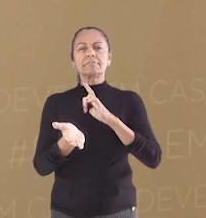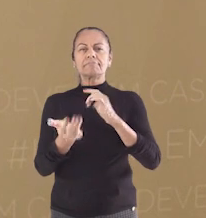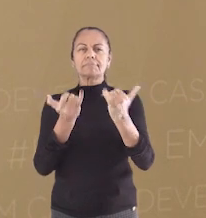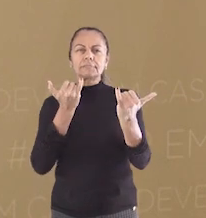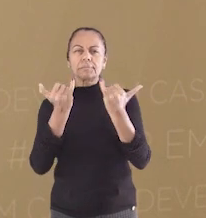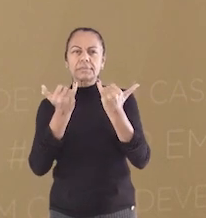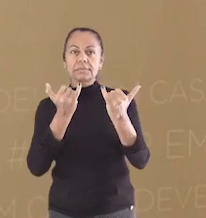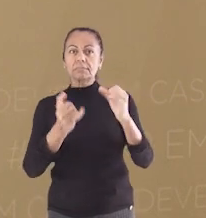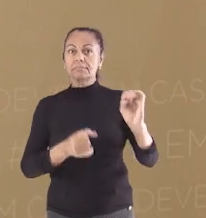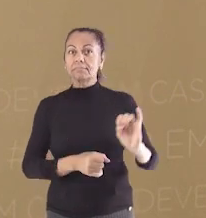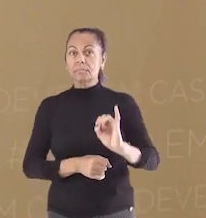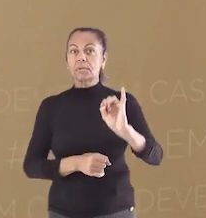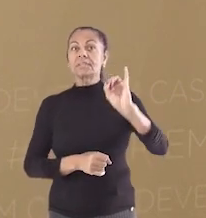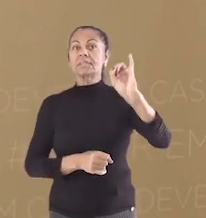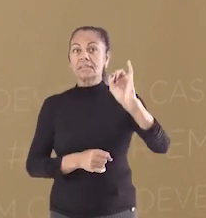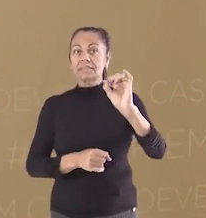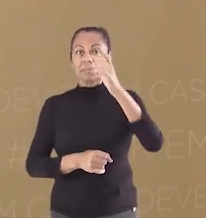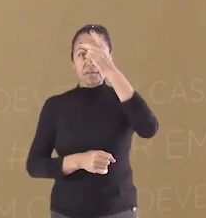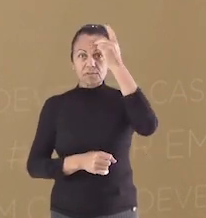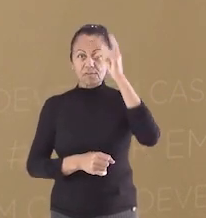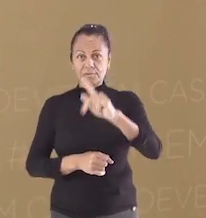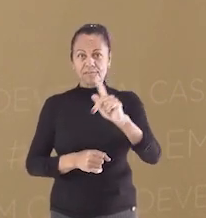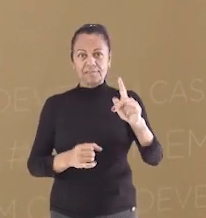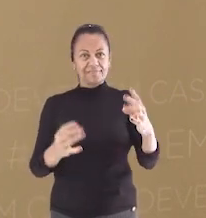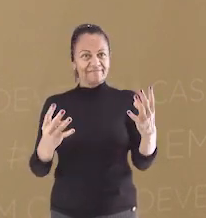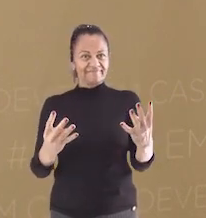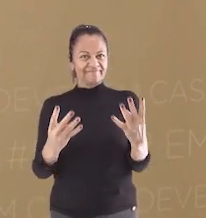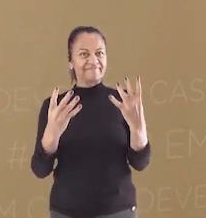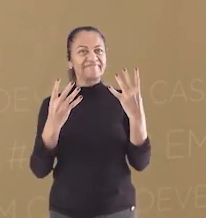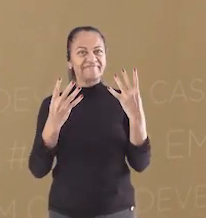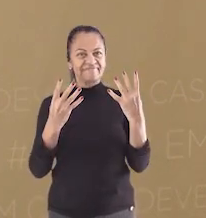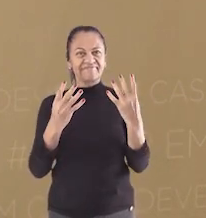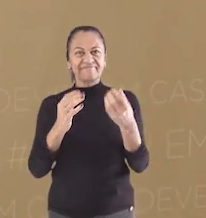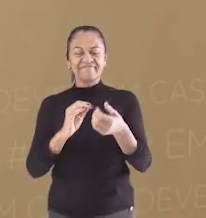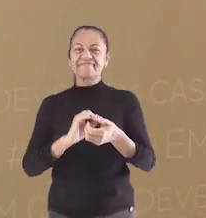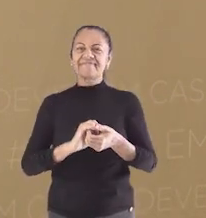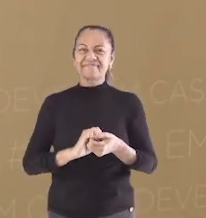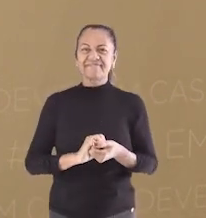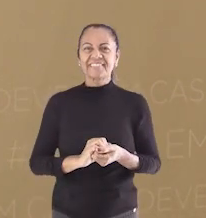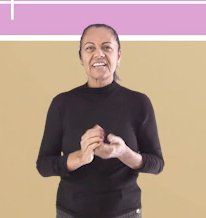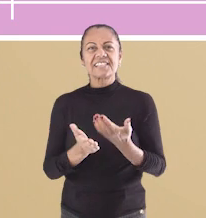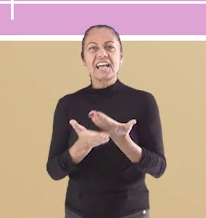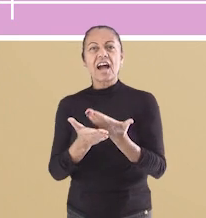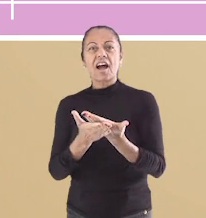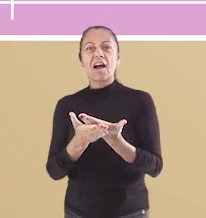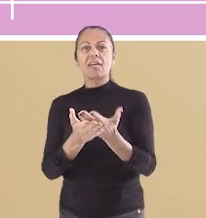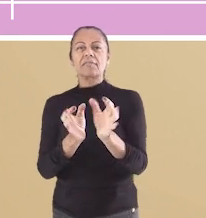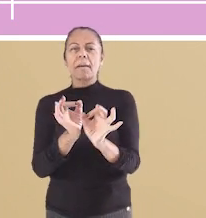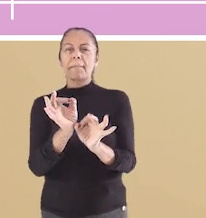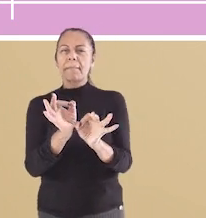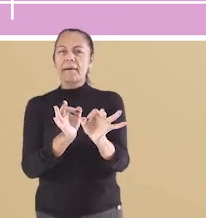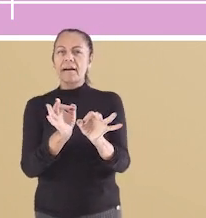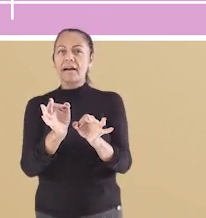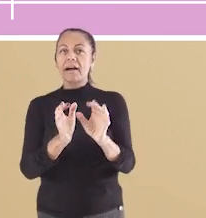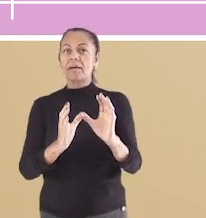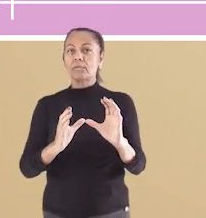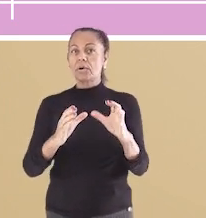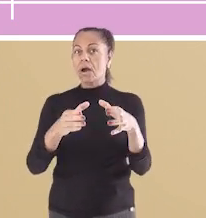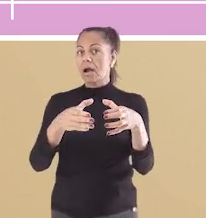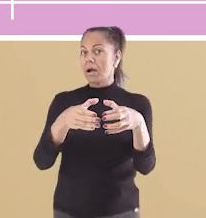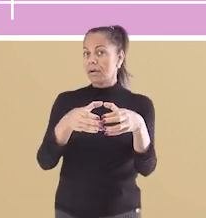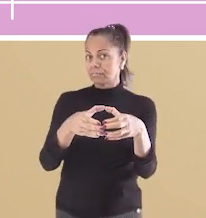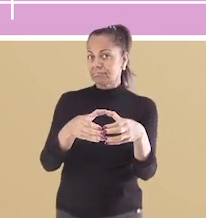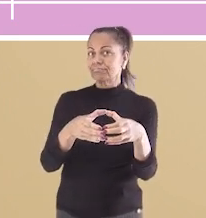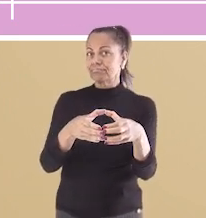algumas informações importantes aos professores e às professoras que estiverem nos acompanhando. Esta aula foi organizada para os